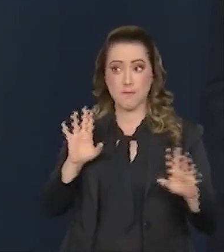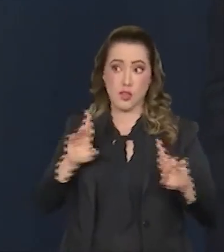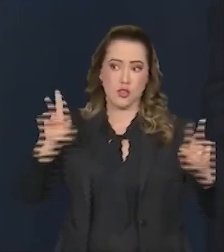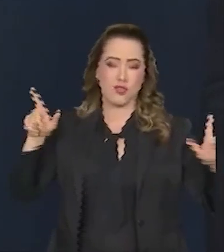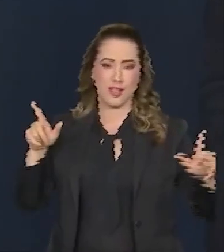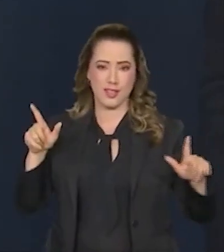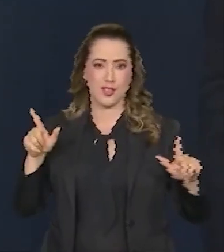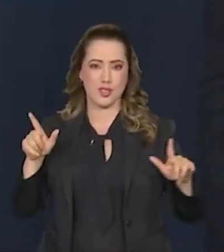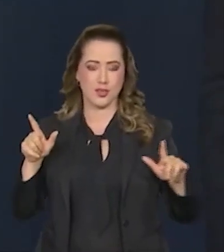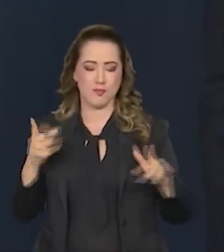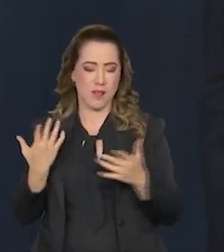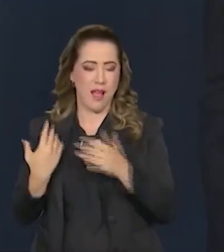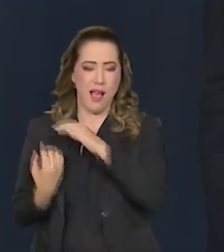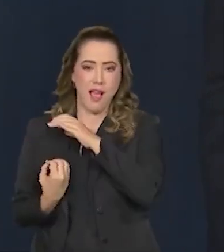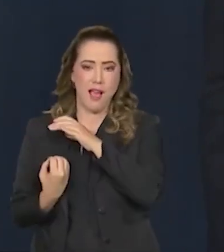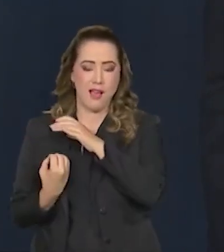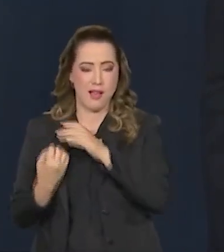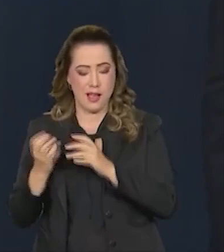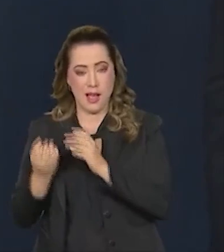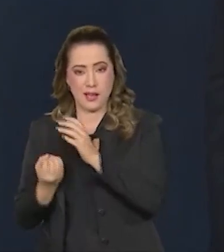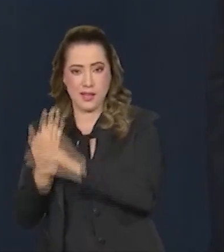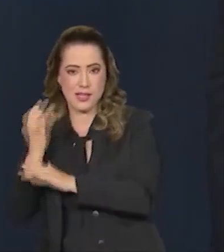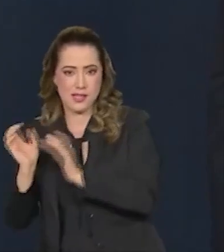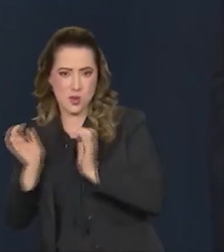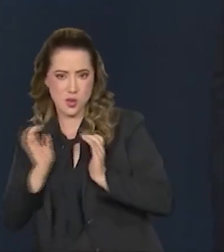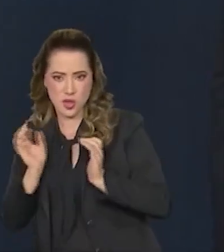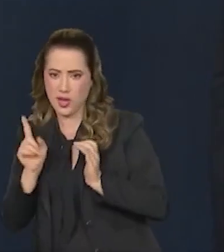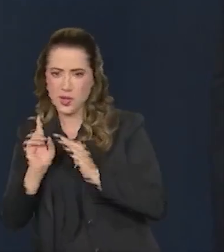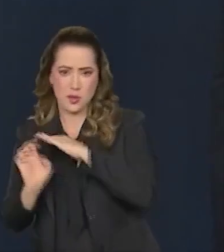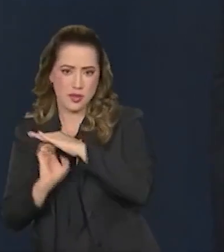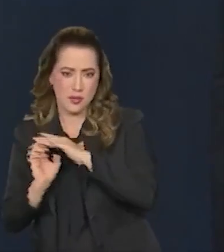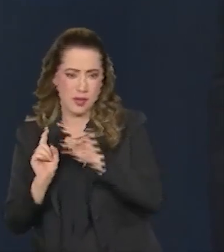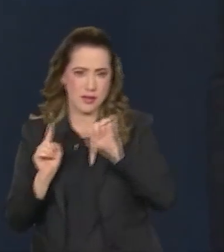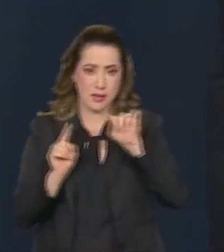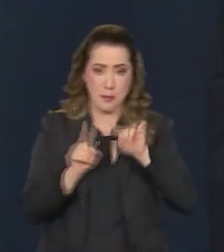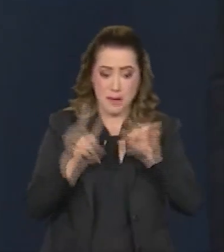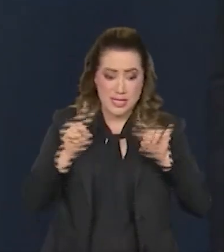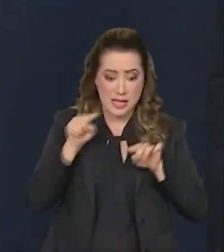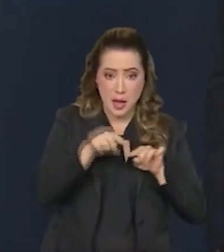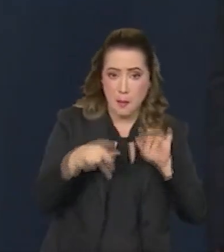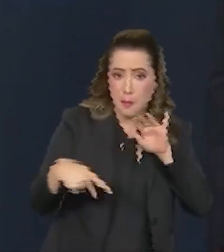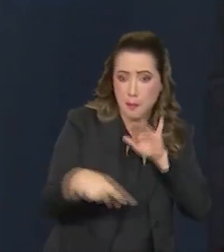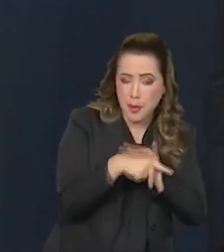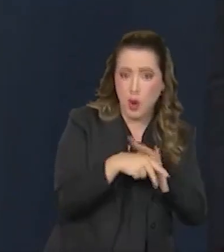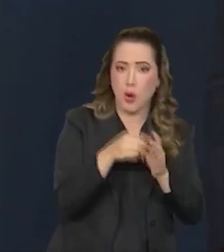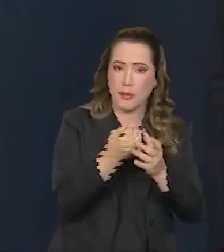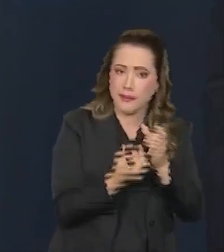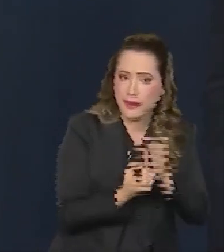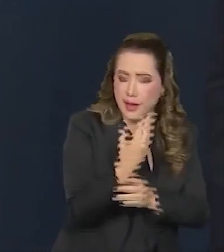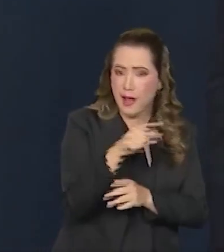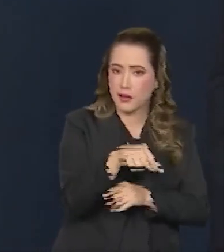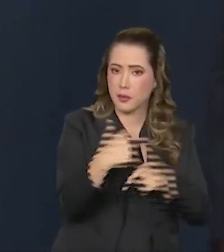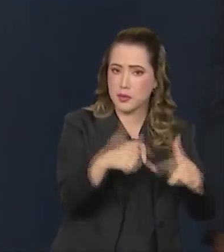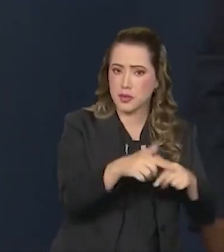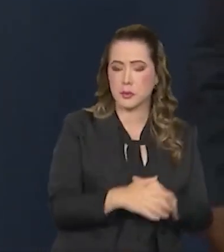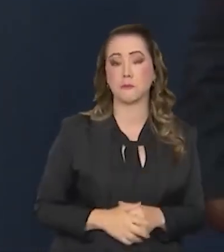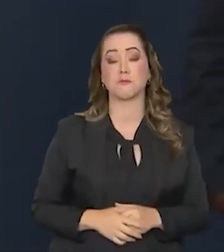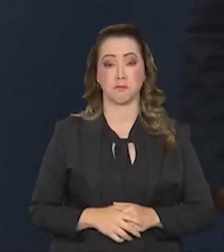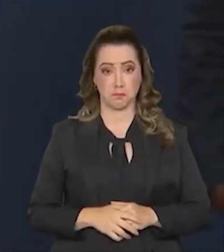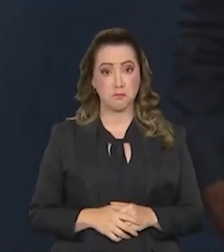verdade. Nós vamos fazer da transição energética uma oportunidade extraordinária